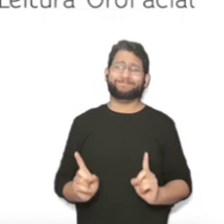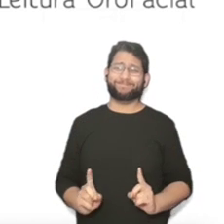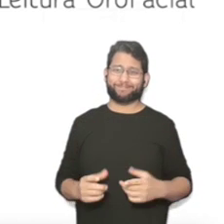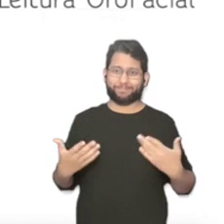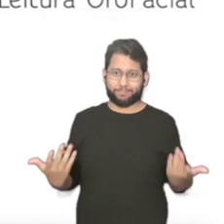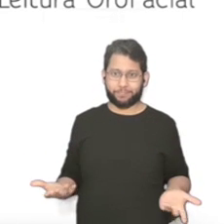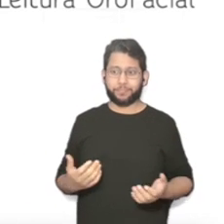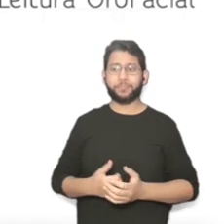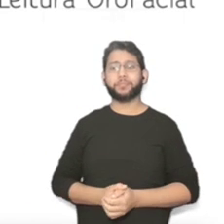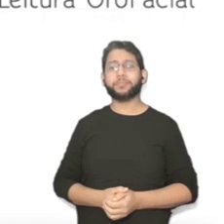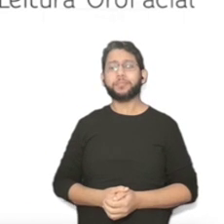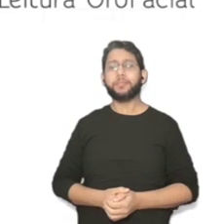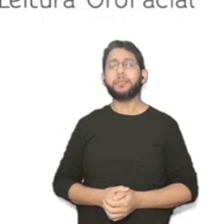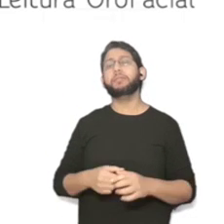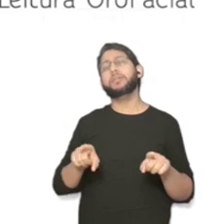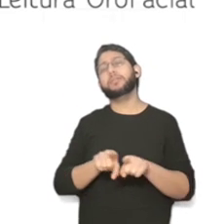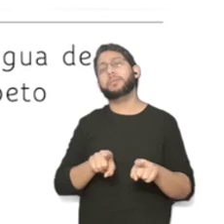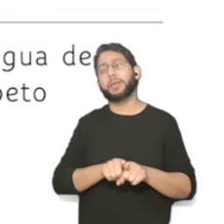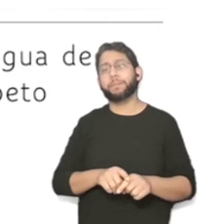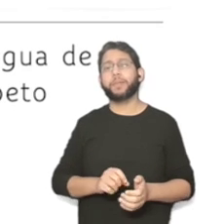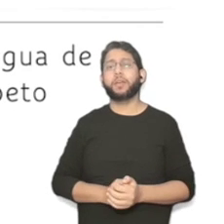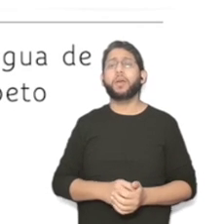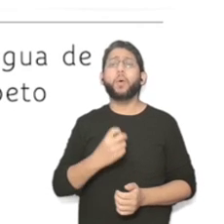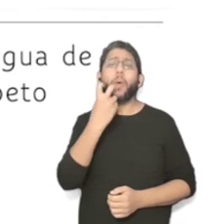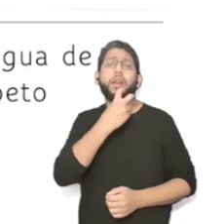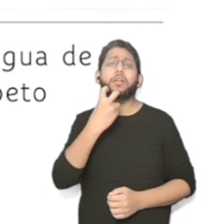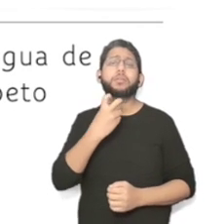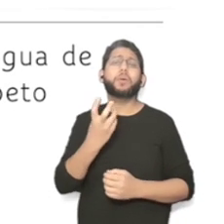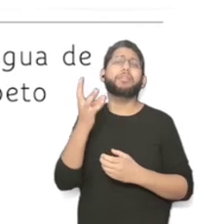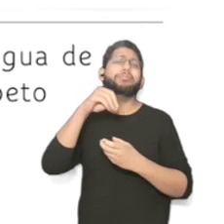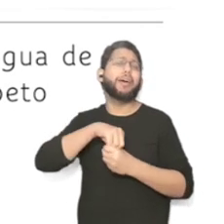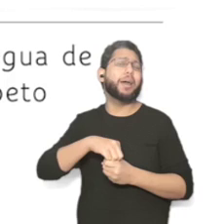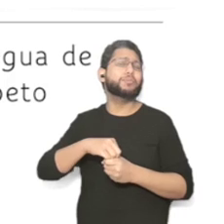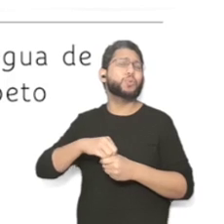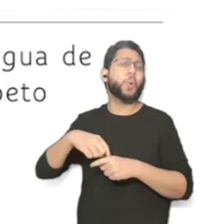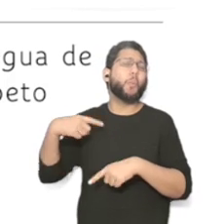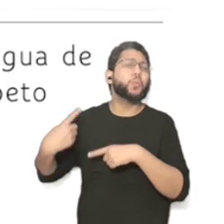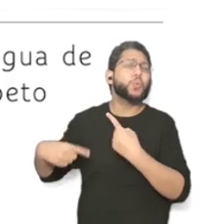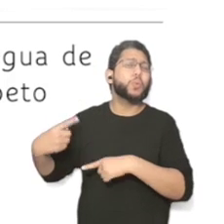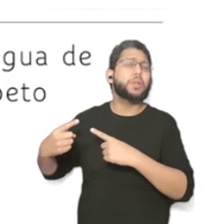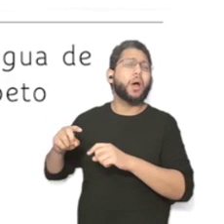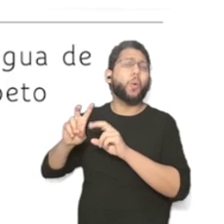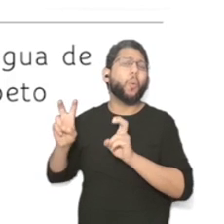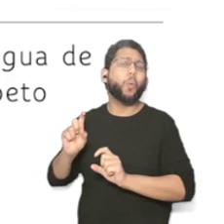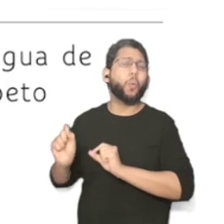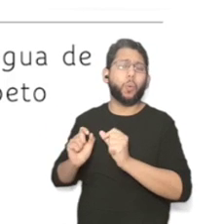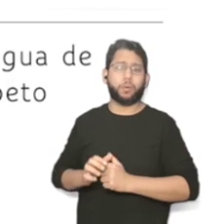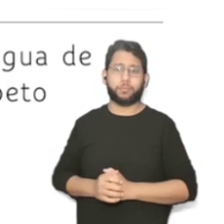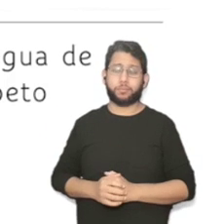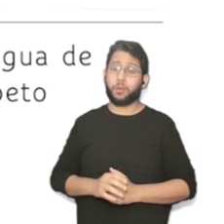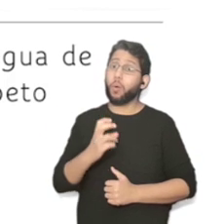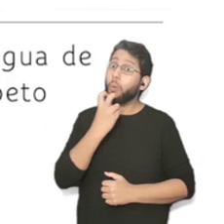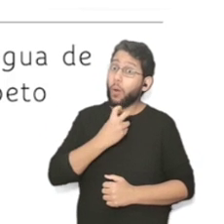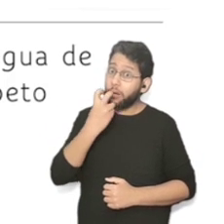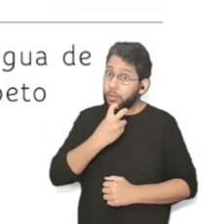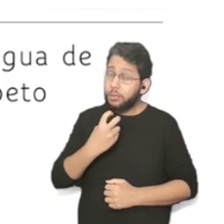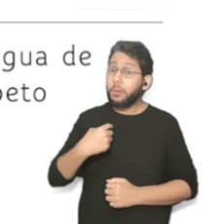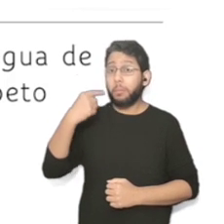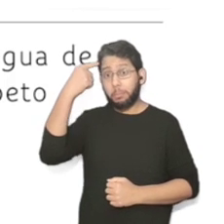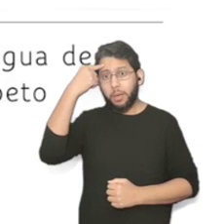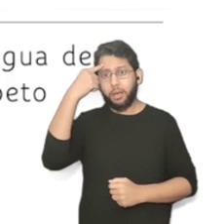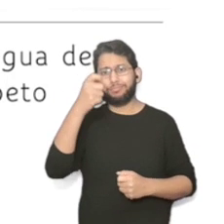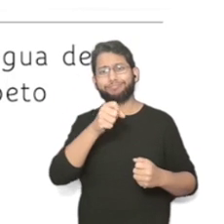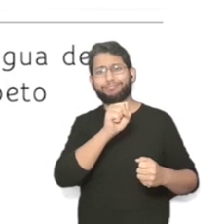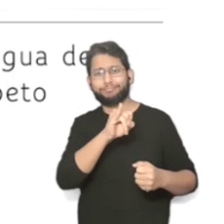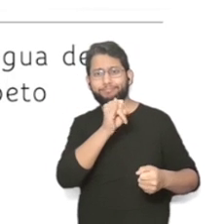palavra. Bom, o que mais defende o oralismo? O oralismo, na verdade, também inibe o uso da língua de